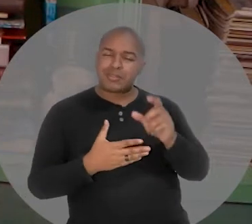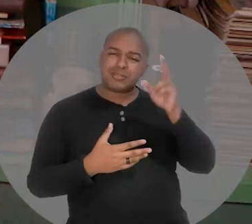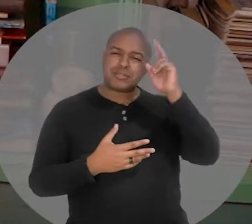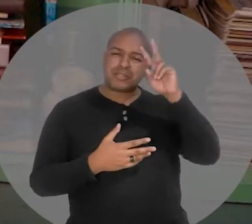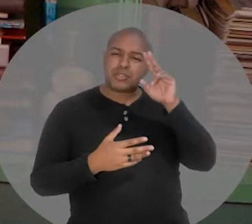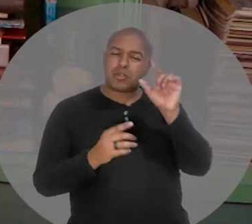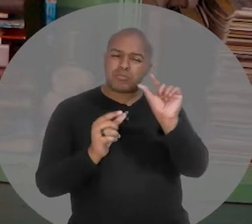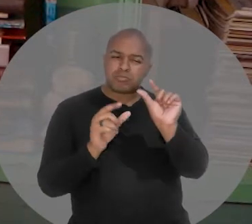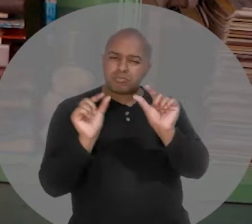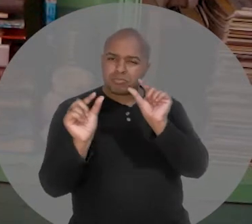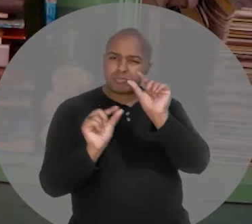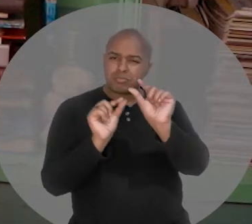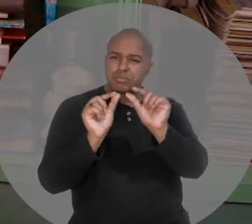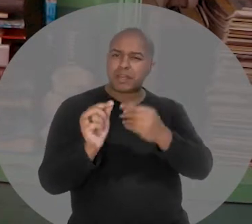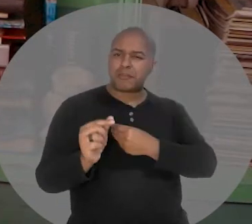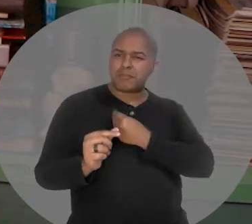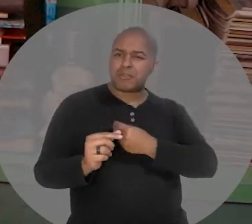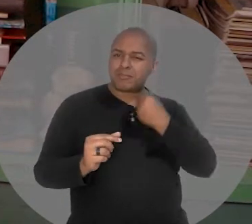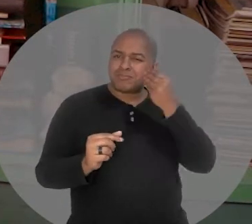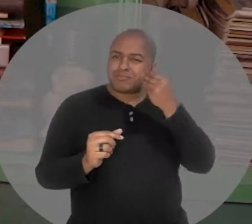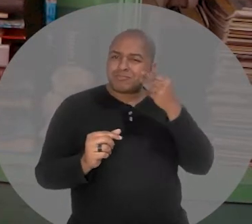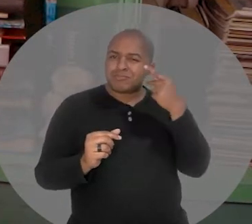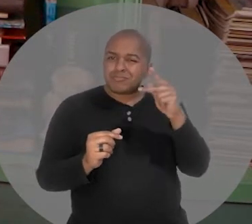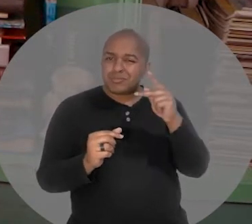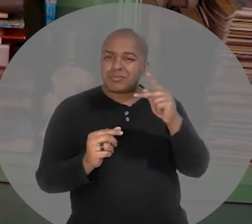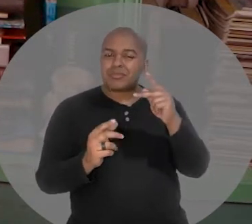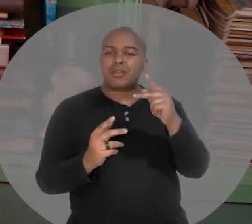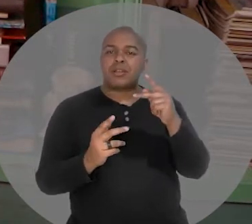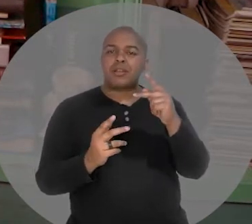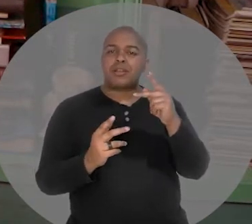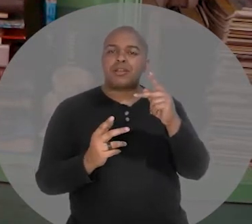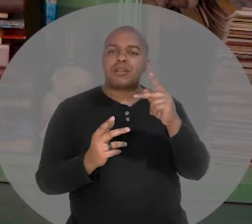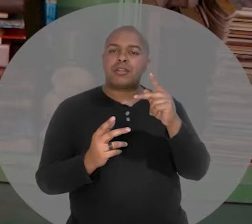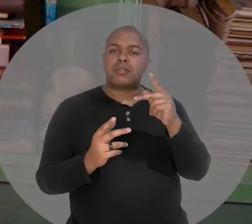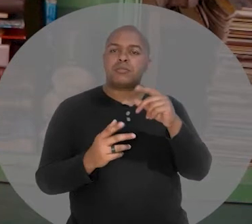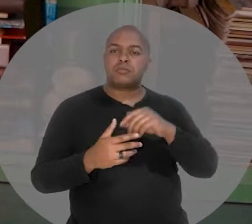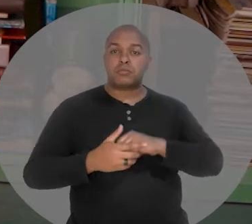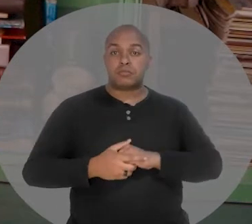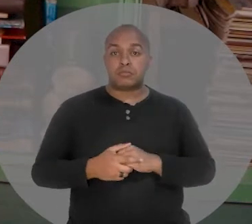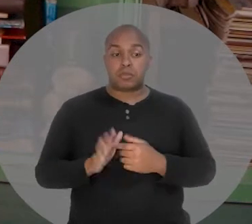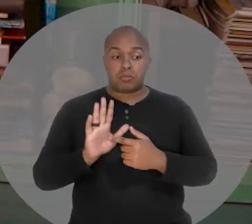trazendo historinhas vividas por ela que